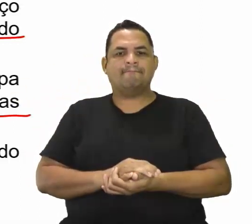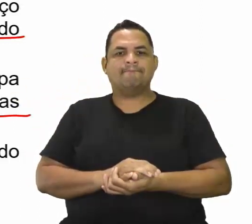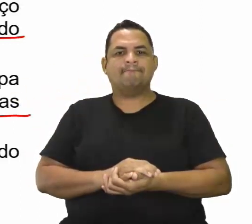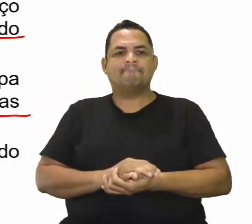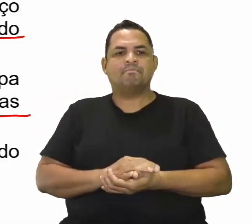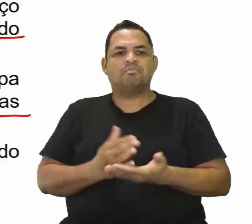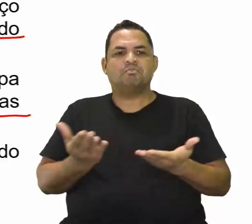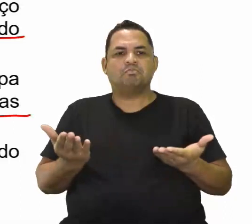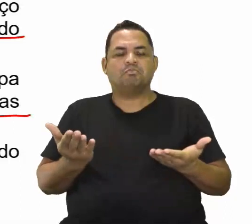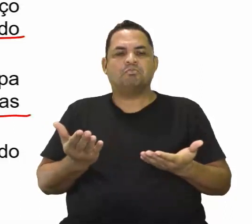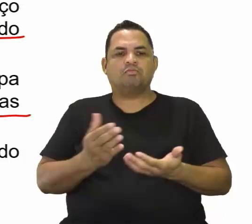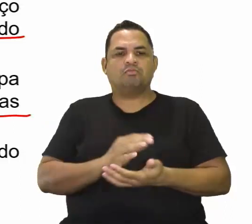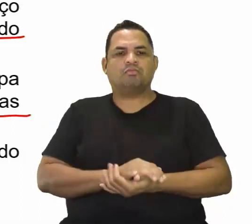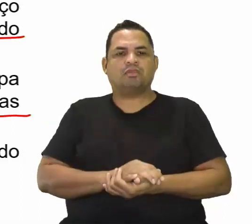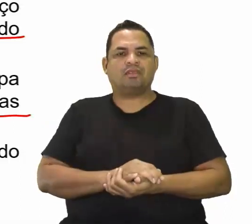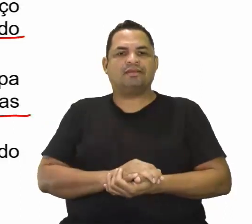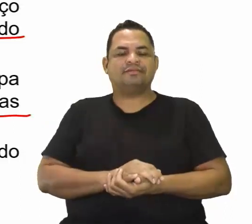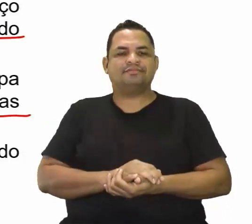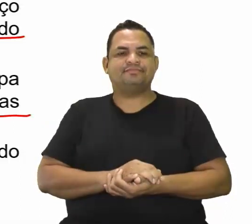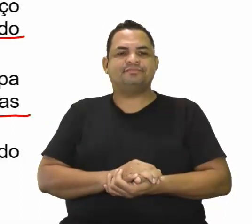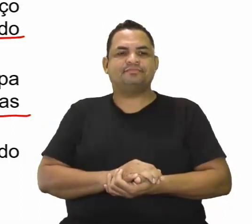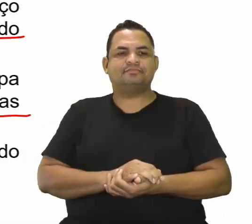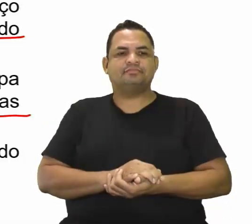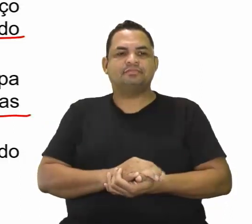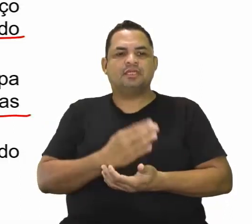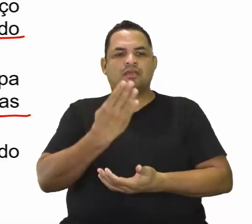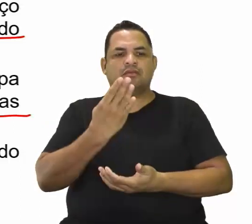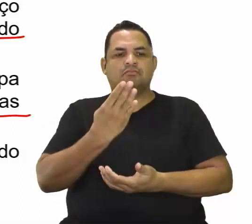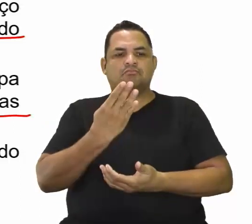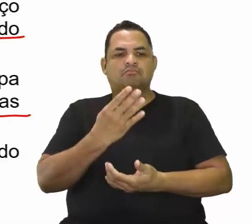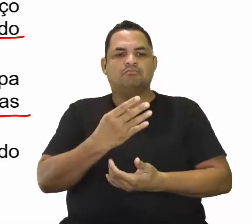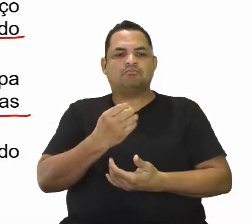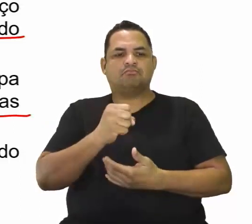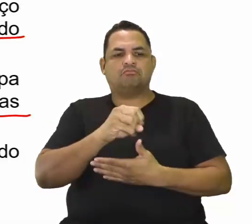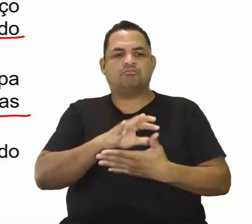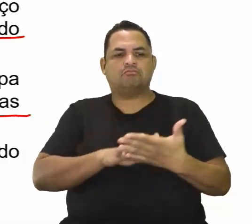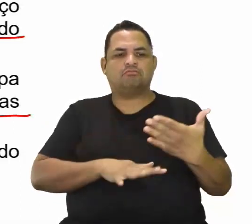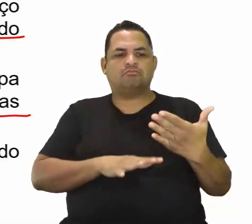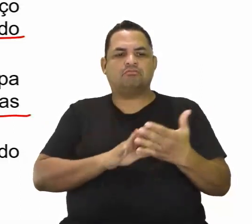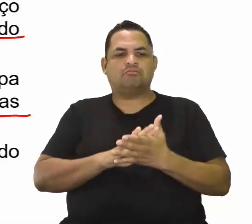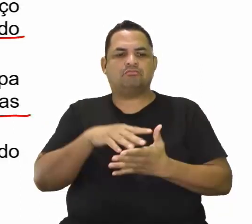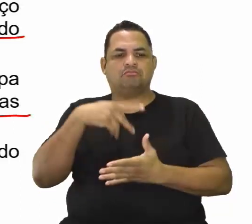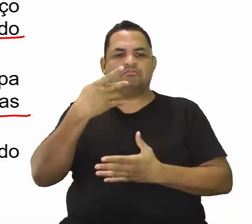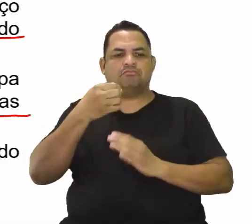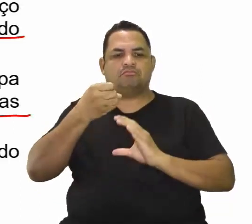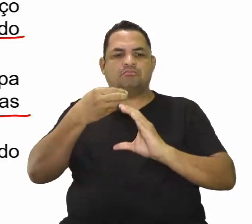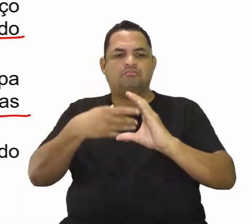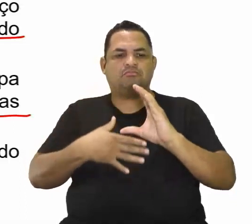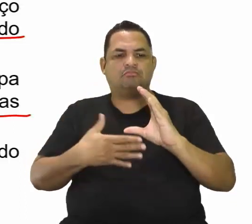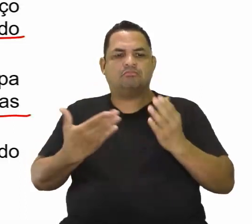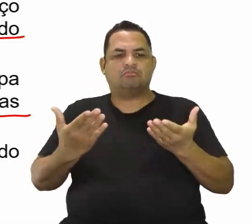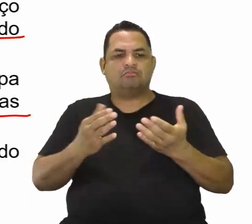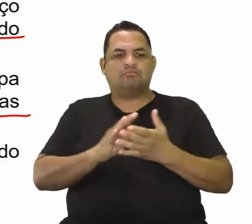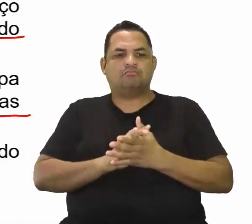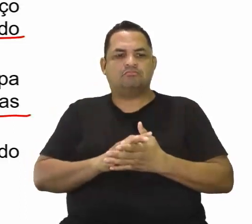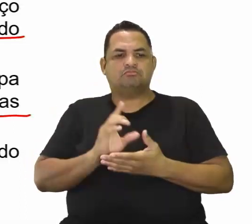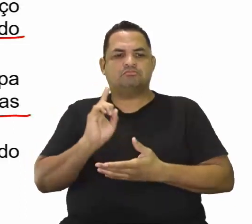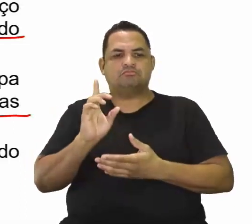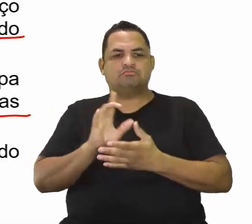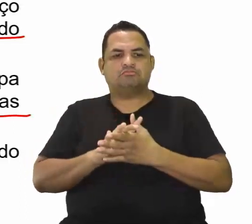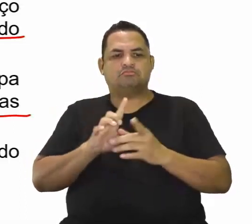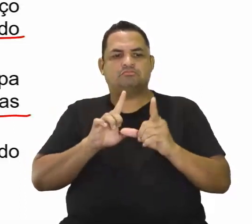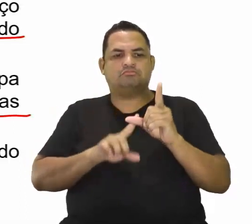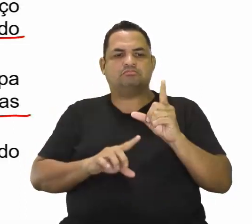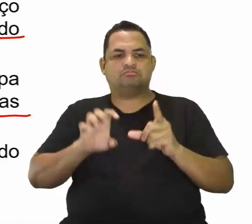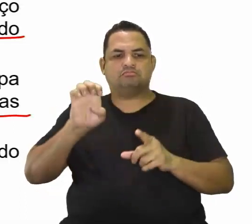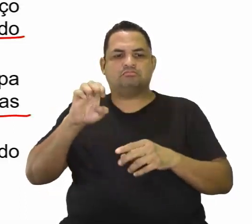democracia. Bom, aí 4 questões falam sobre as características. Apenas a letra E, que